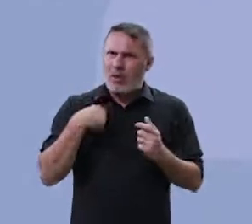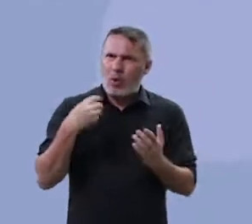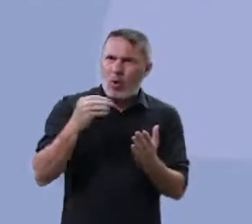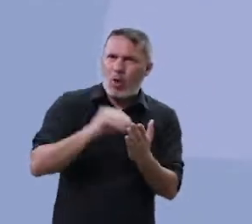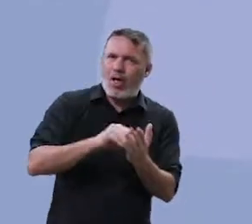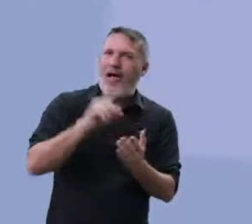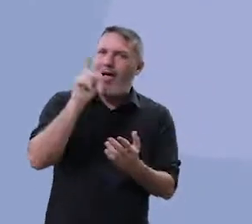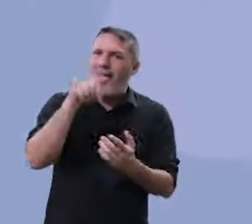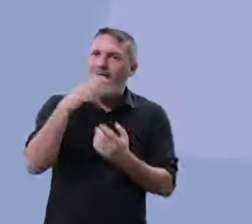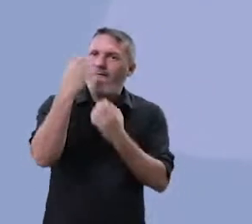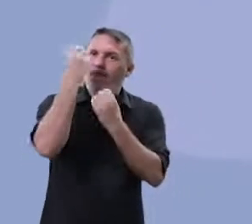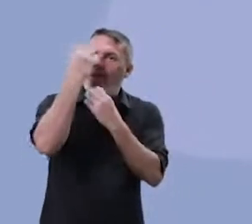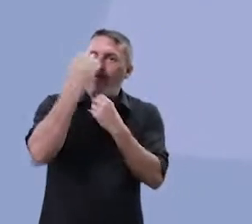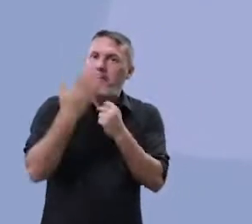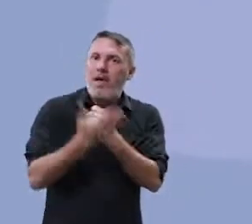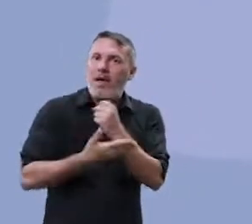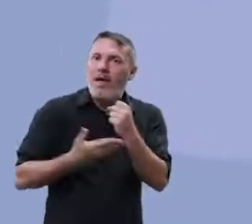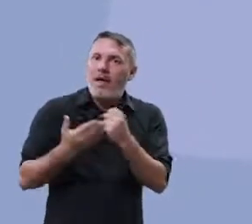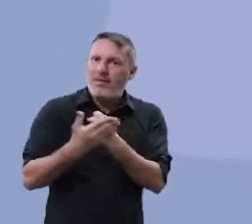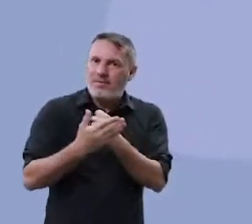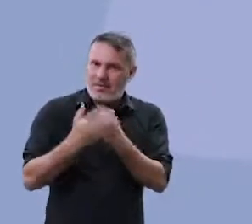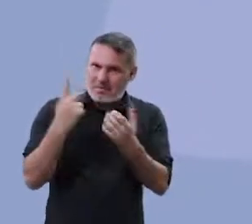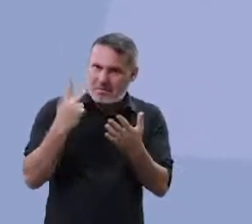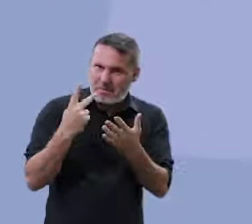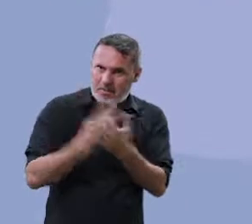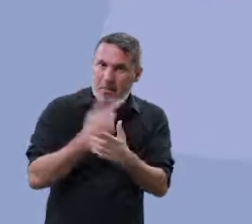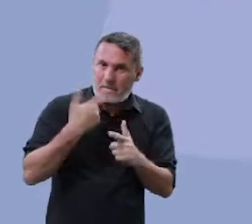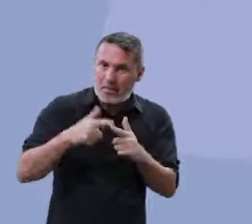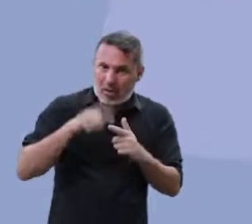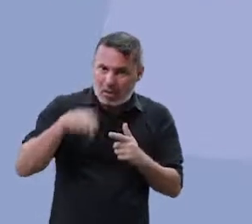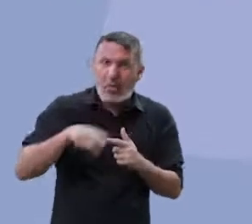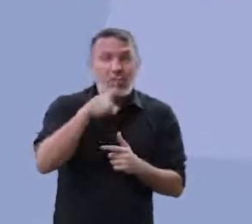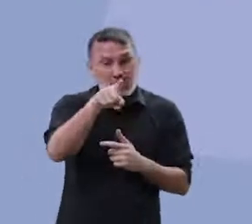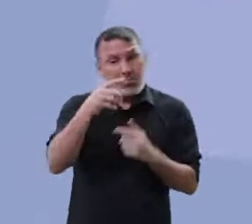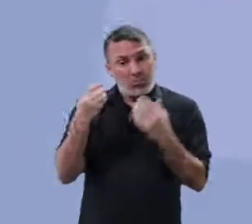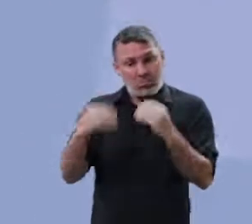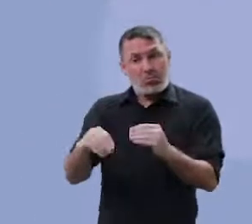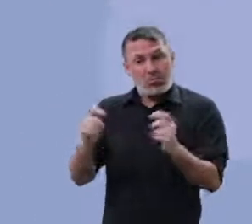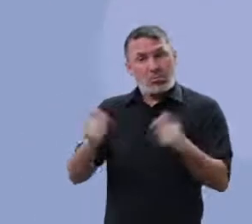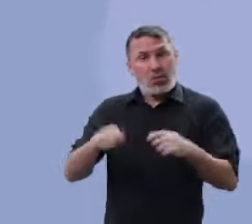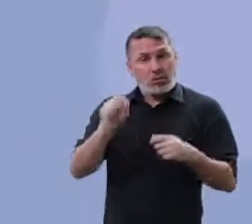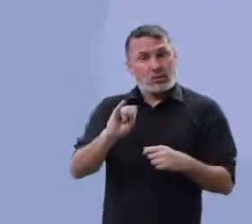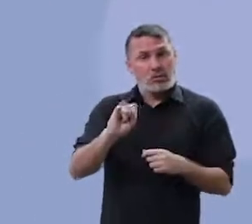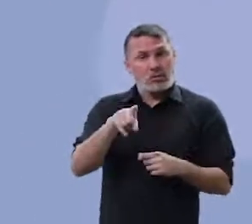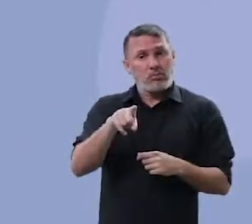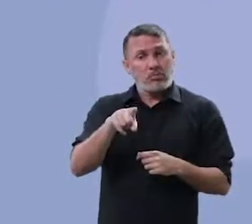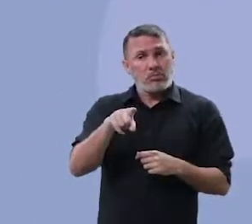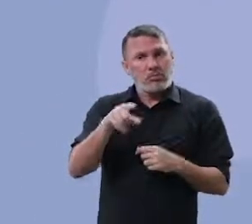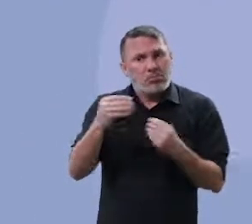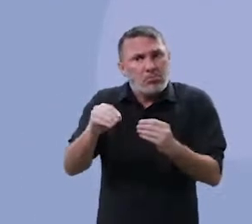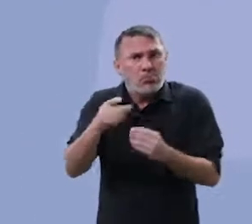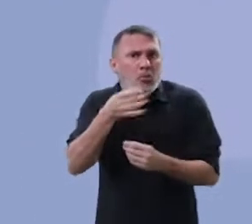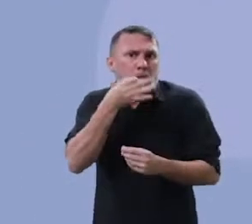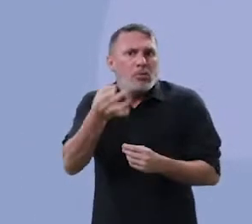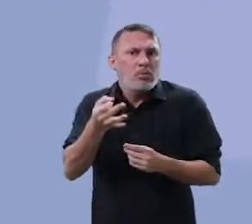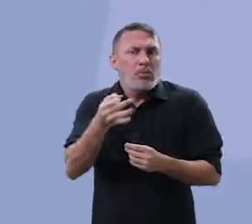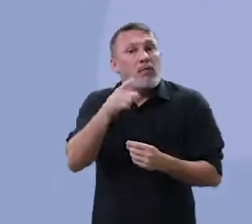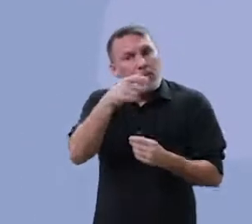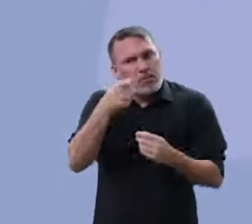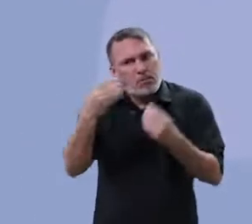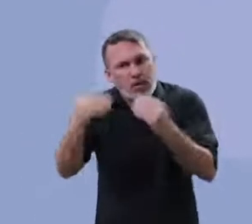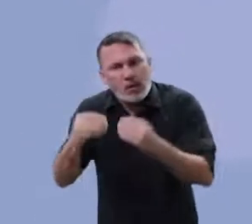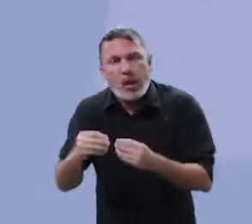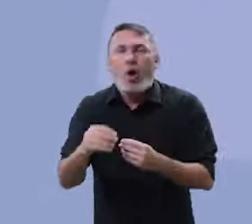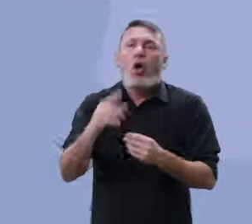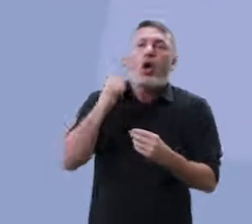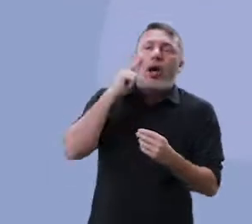lá na formação? Sim, você pode jogar isso na sua redação. Eu não estou falando que ela é a única culpada, mas você pode